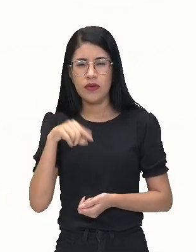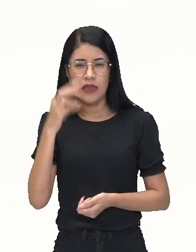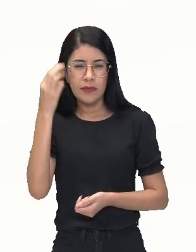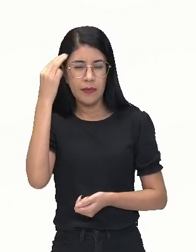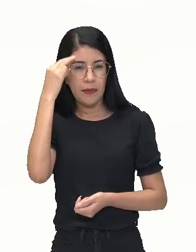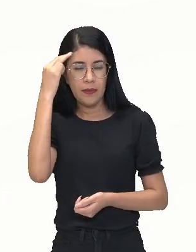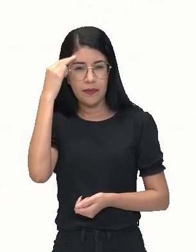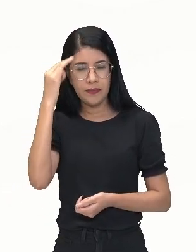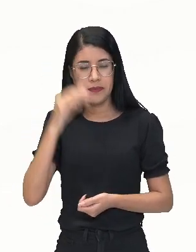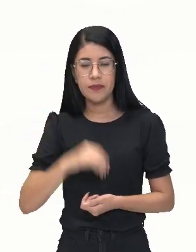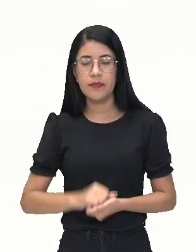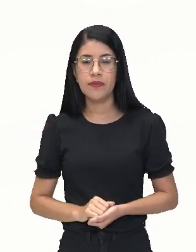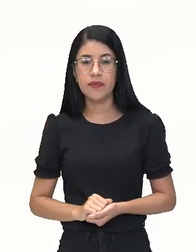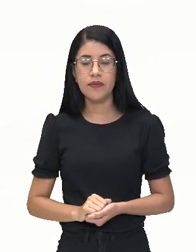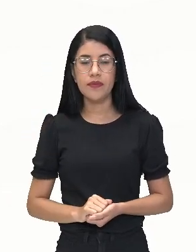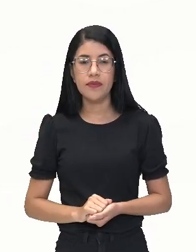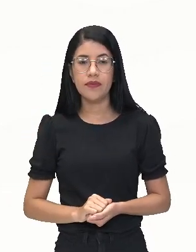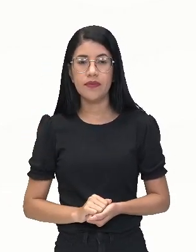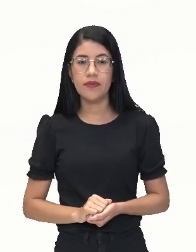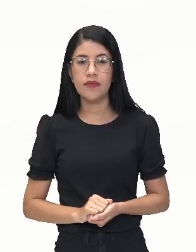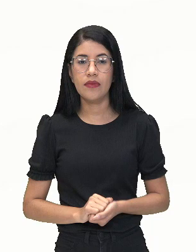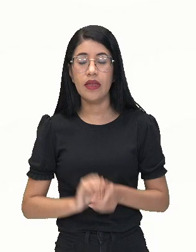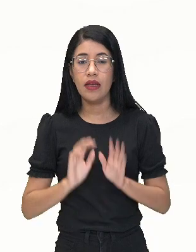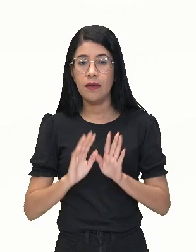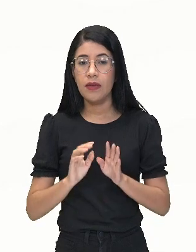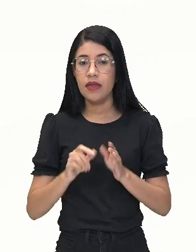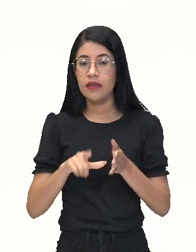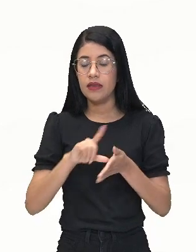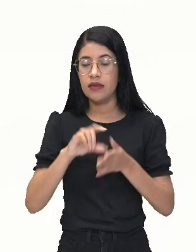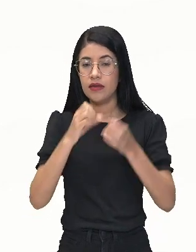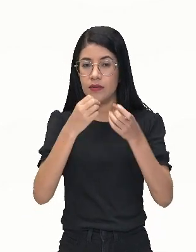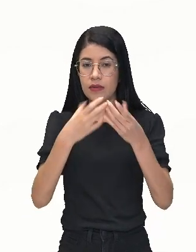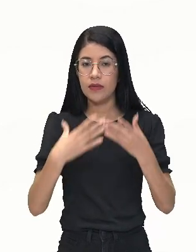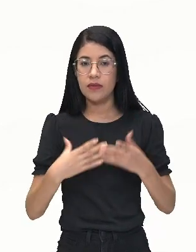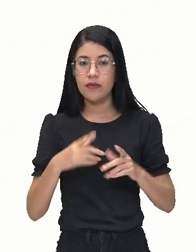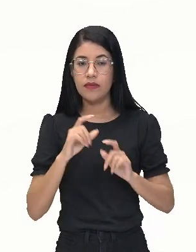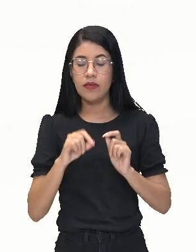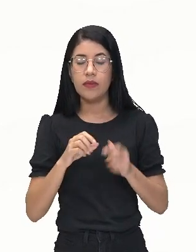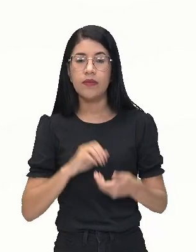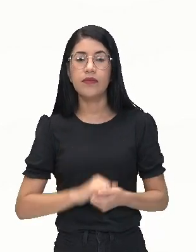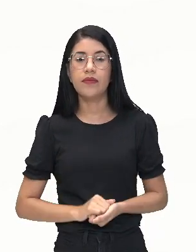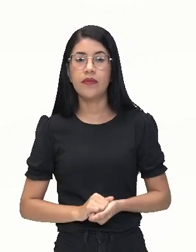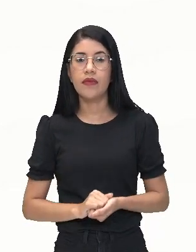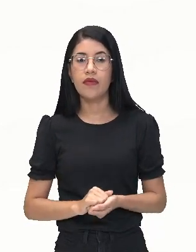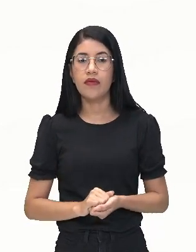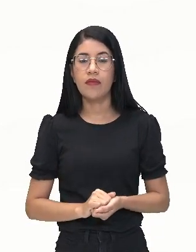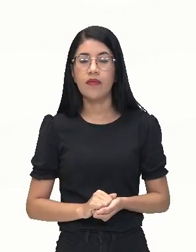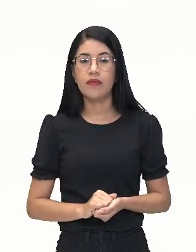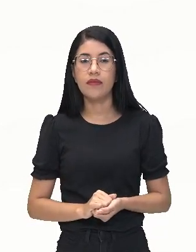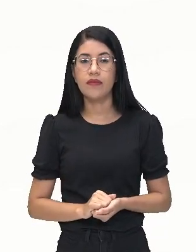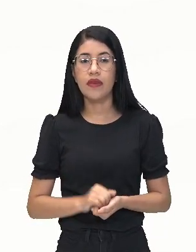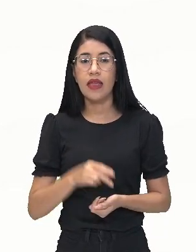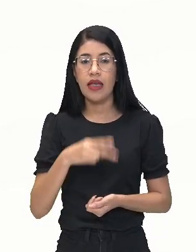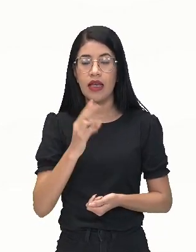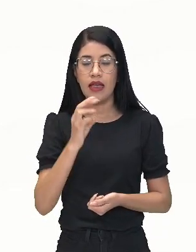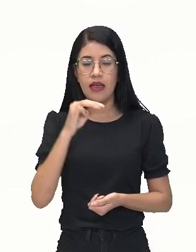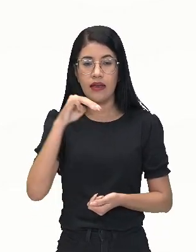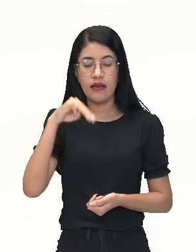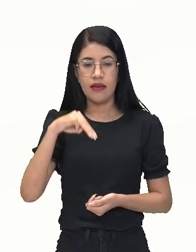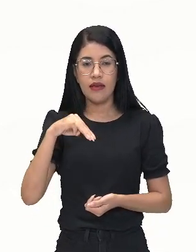esquecerem mais. Primeiro, deixa eu dizer o seguinte, km são